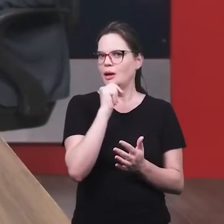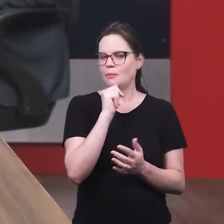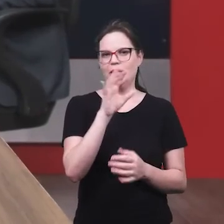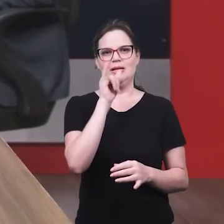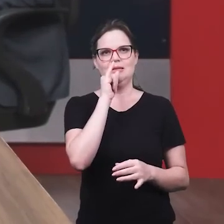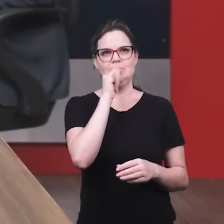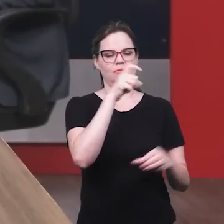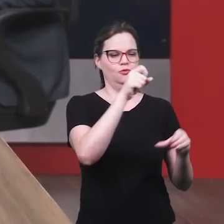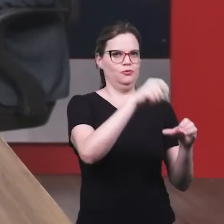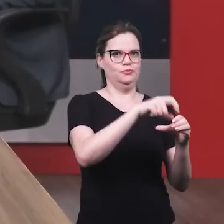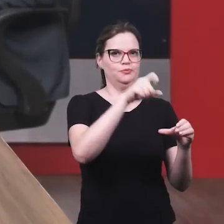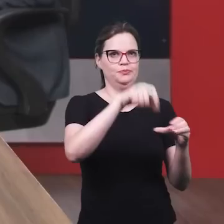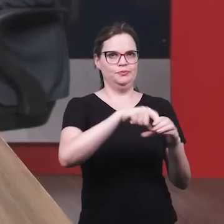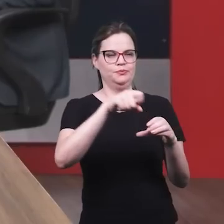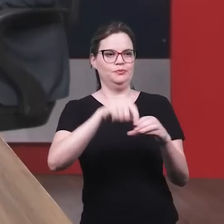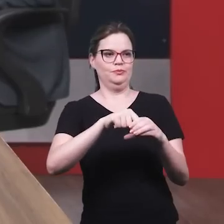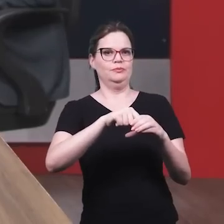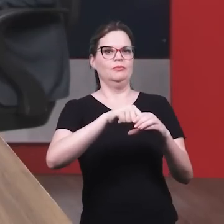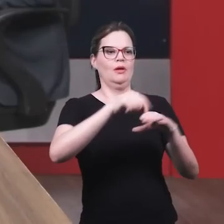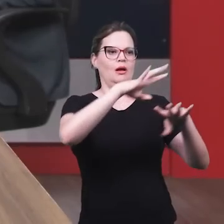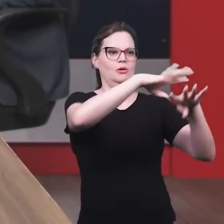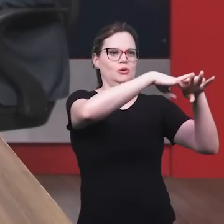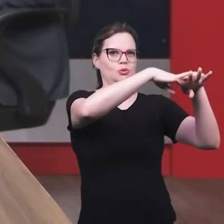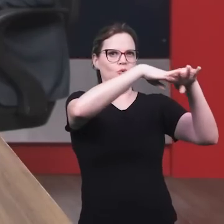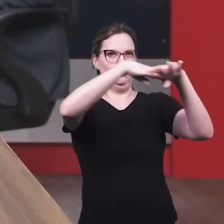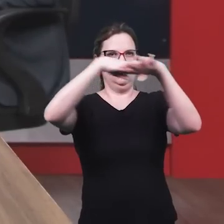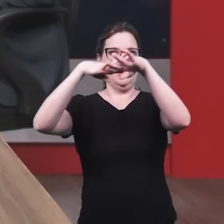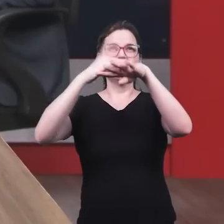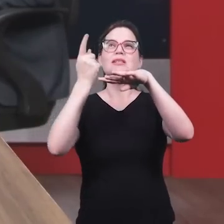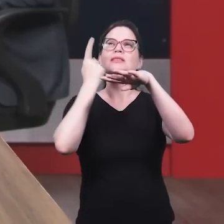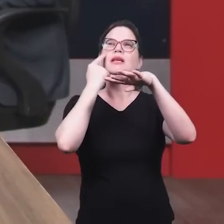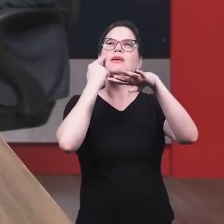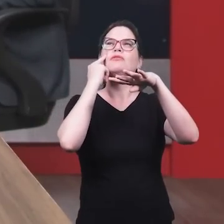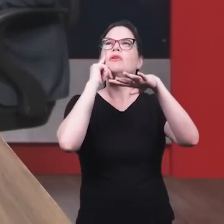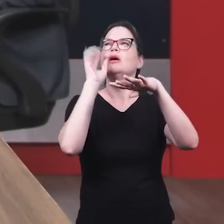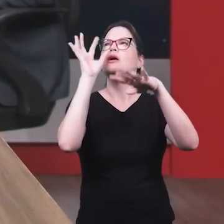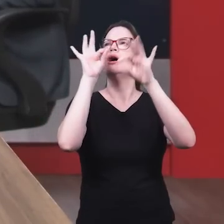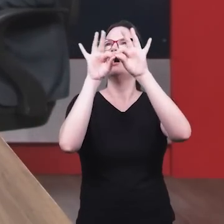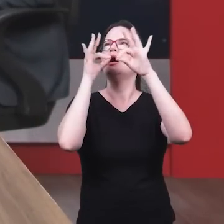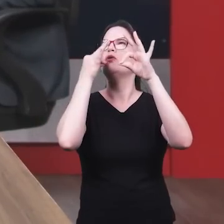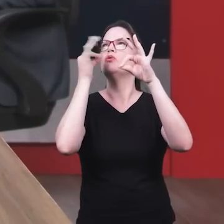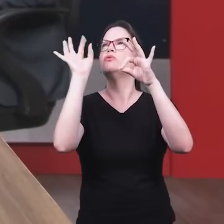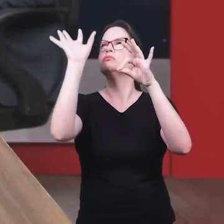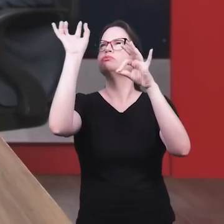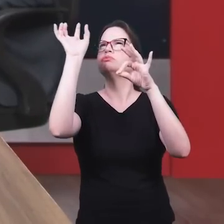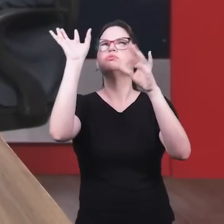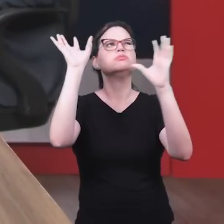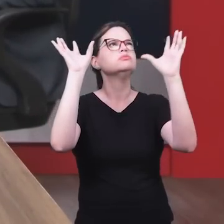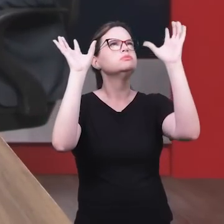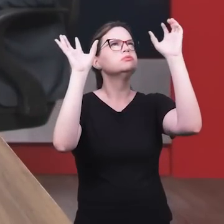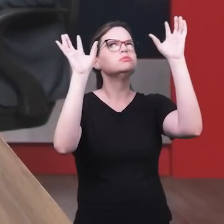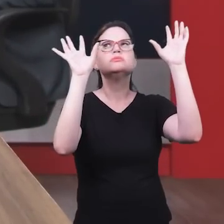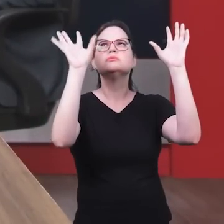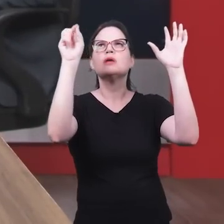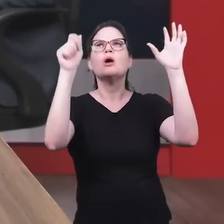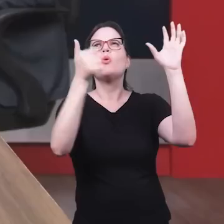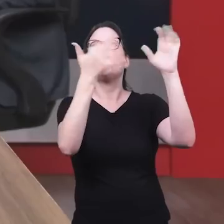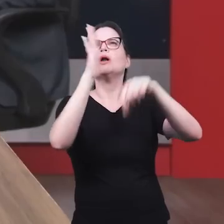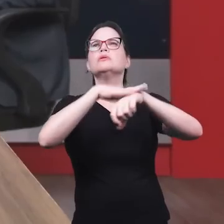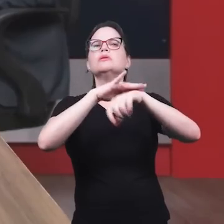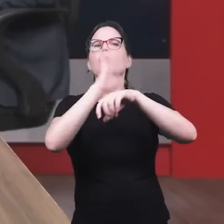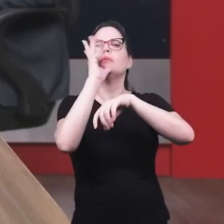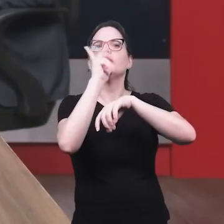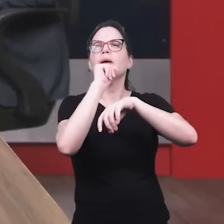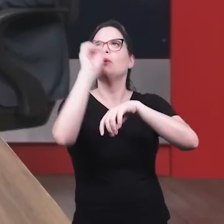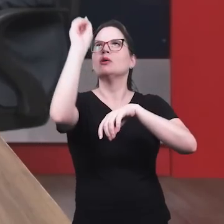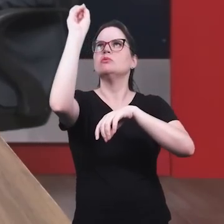você tem que colher o fruto tem que estar maduro, você tem que colher o fruto tem que ser levado para ser pisado, né? Vai ser pisado para